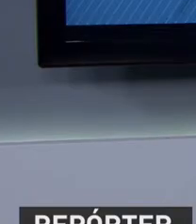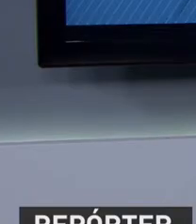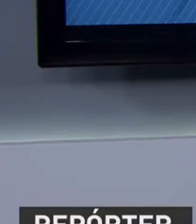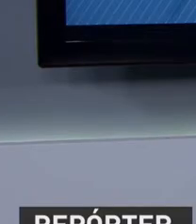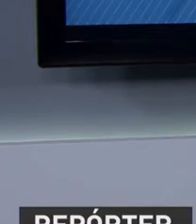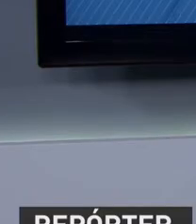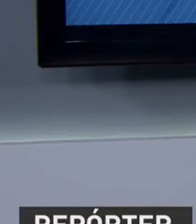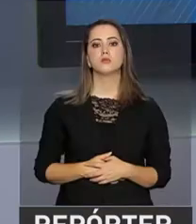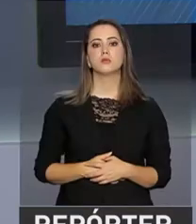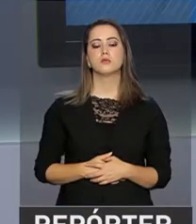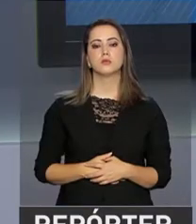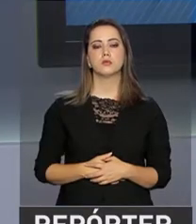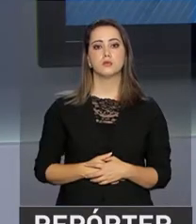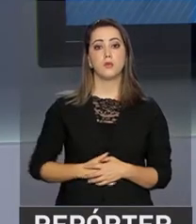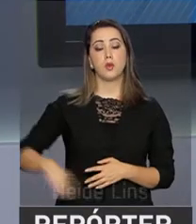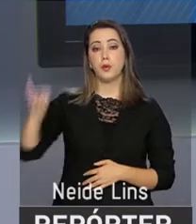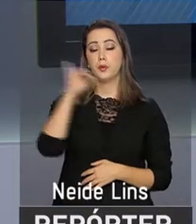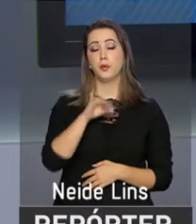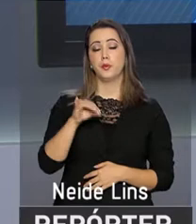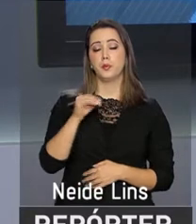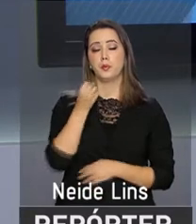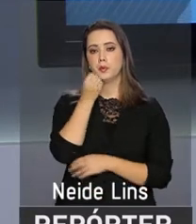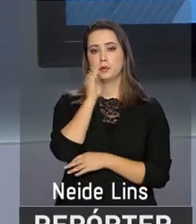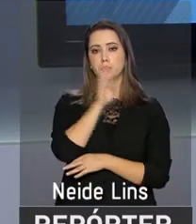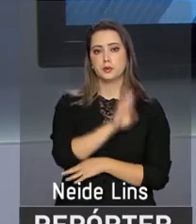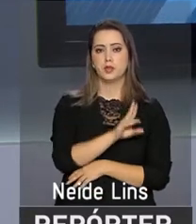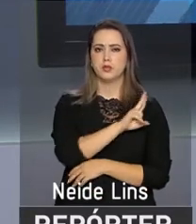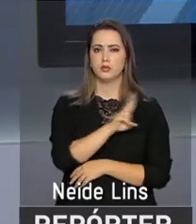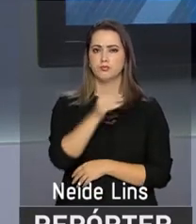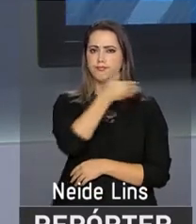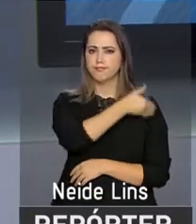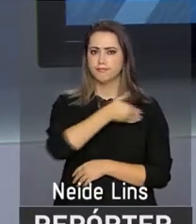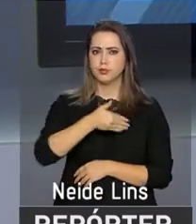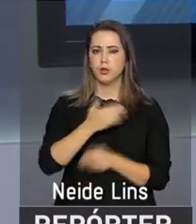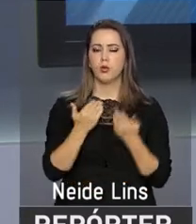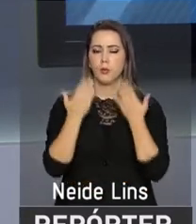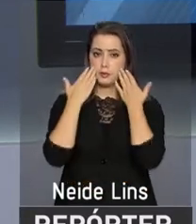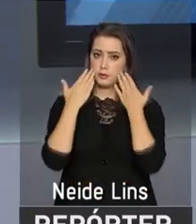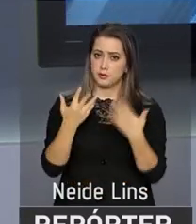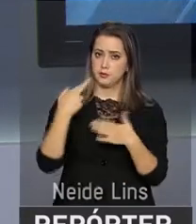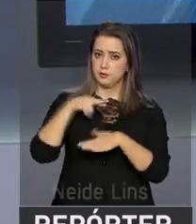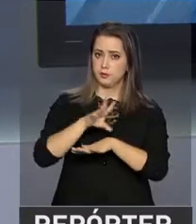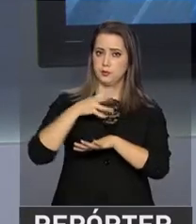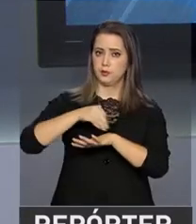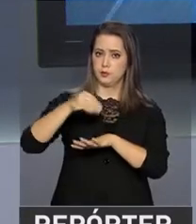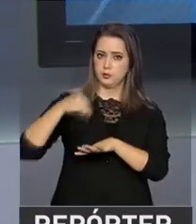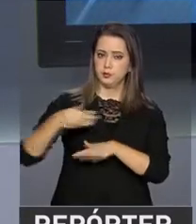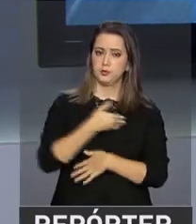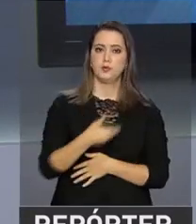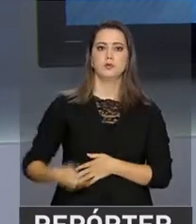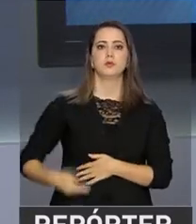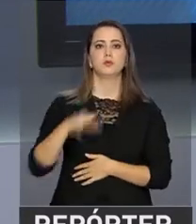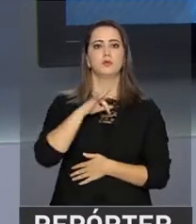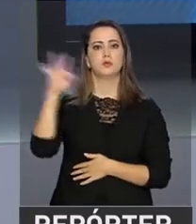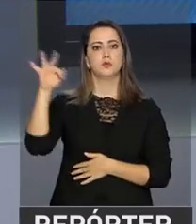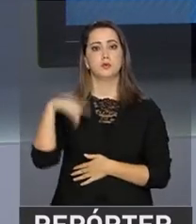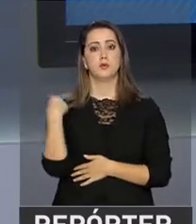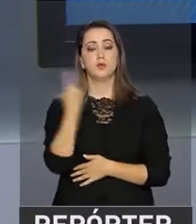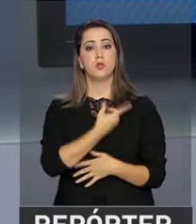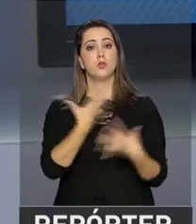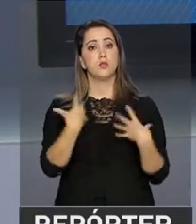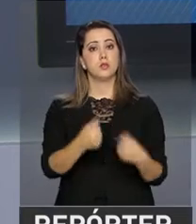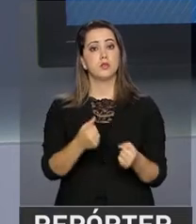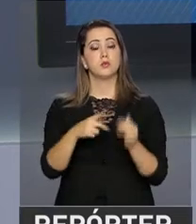olá boa tarde eu sou o roberto camargo e começa agora o repórter nbr com as notícias do governo federal e nós vamos